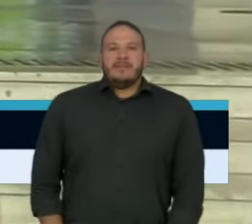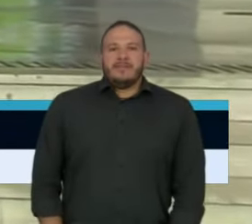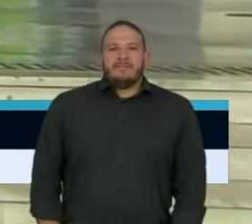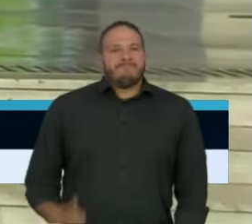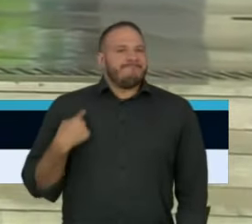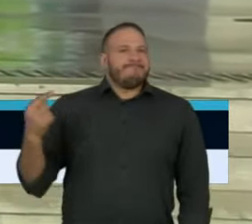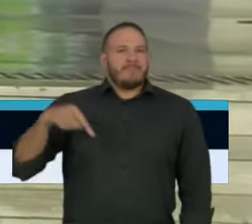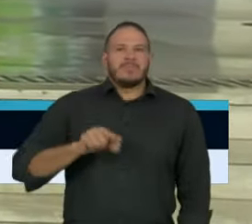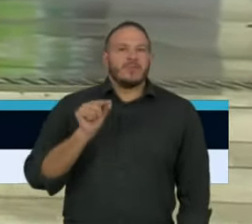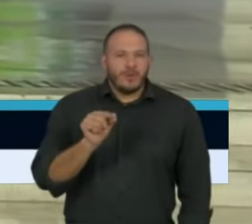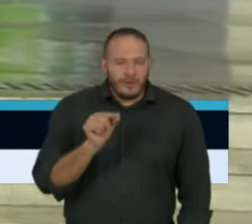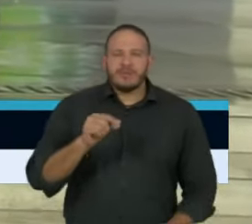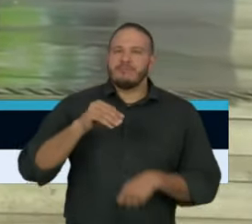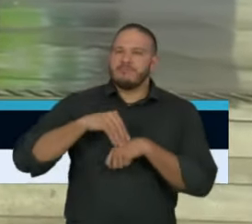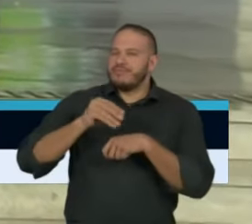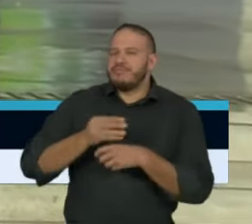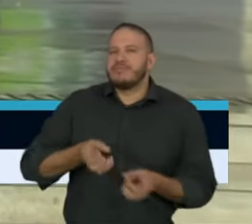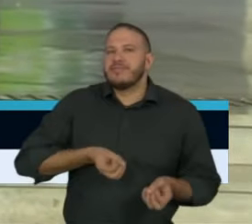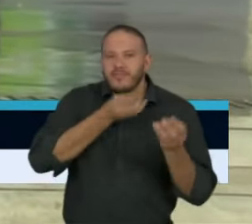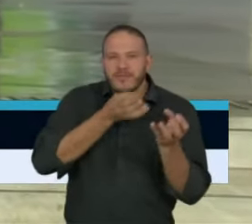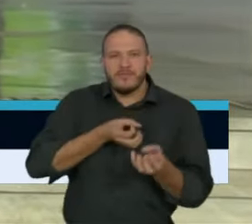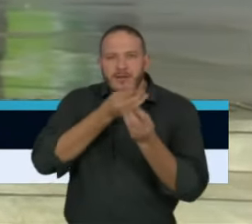para informar os senhores